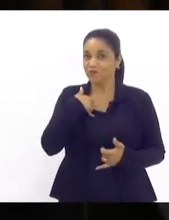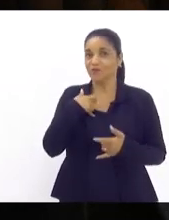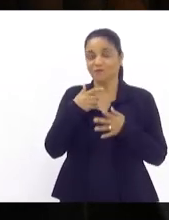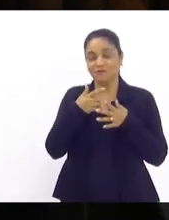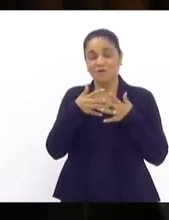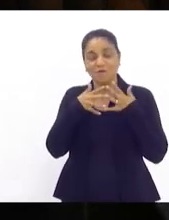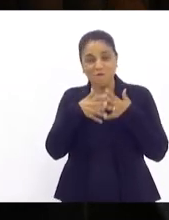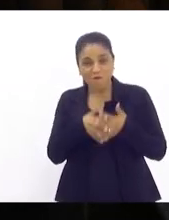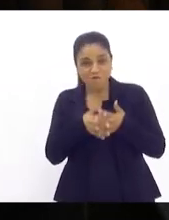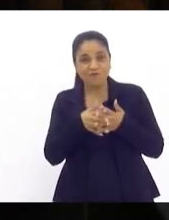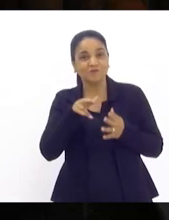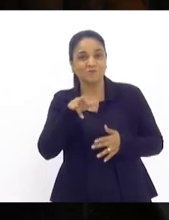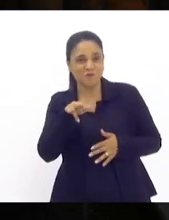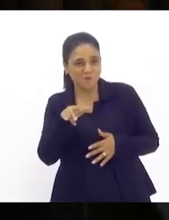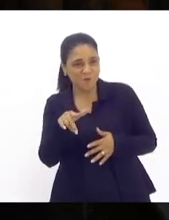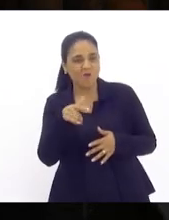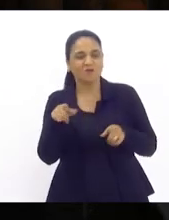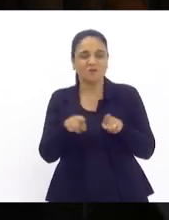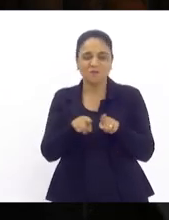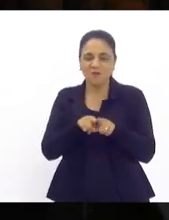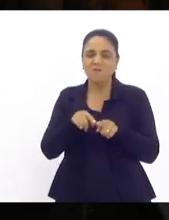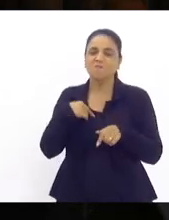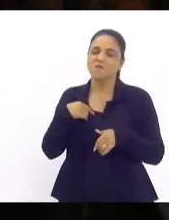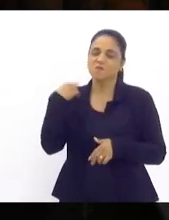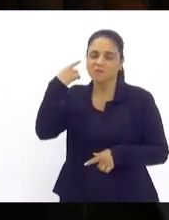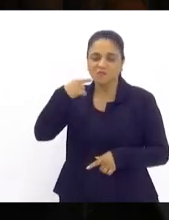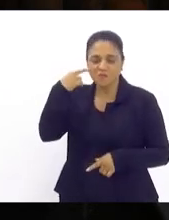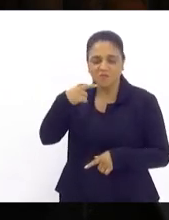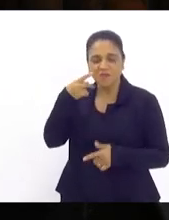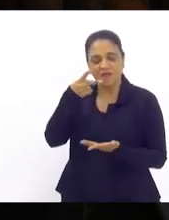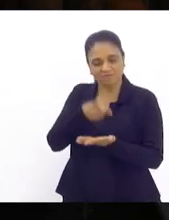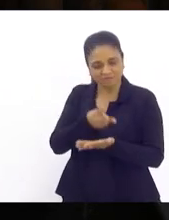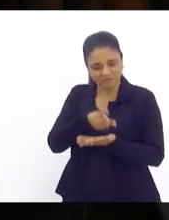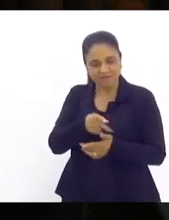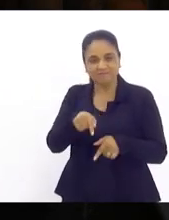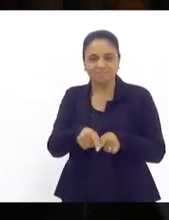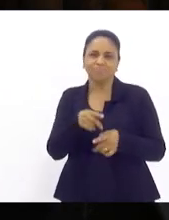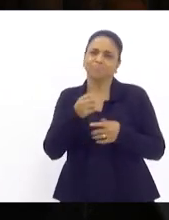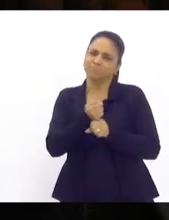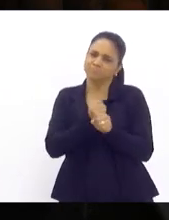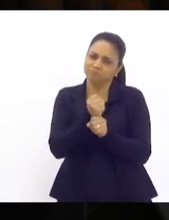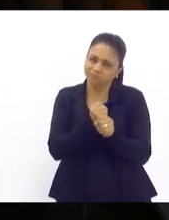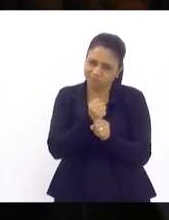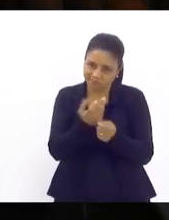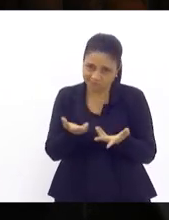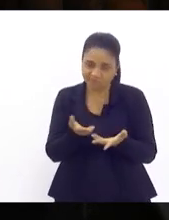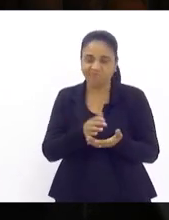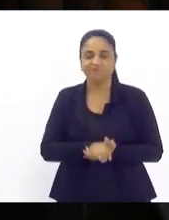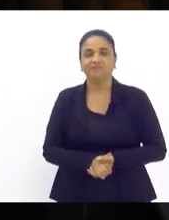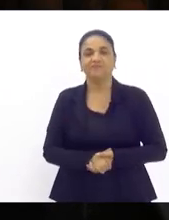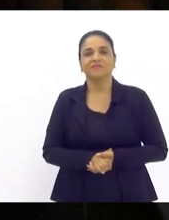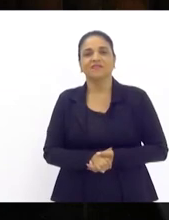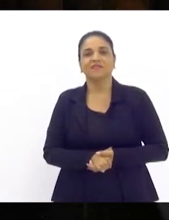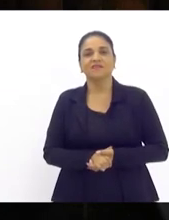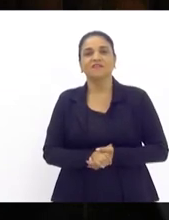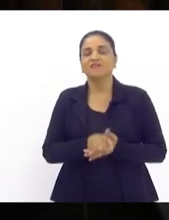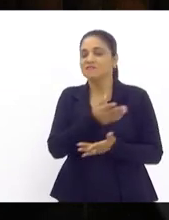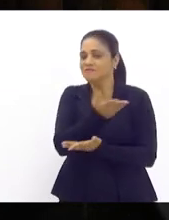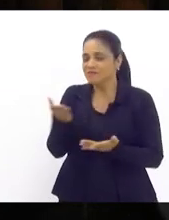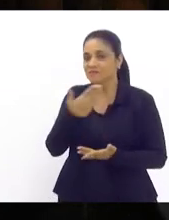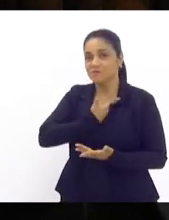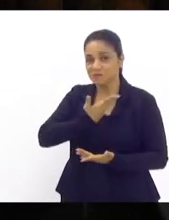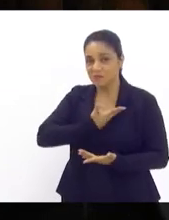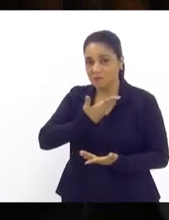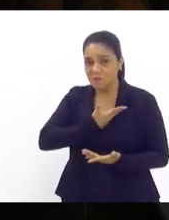isso é ótimo também para mim, que foi deputado nesta casa há muitos anos. Muito bem, meus amigos, nobres deputados e